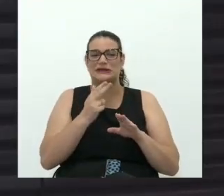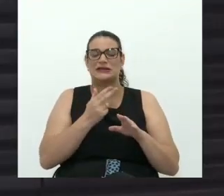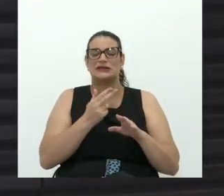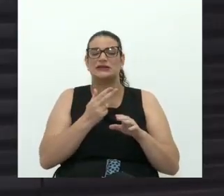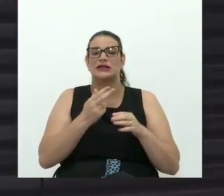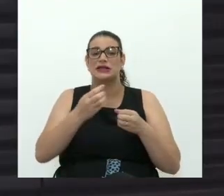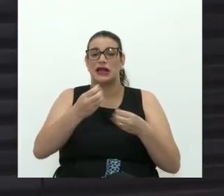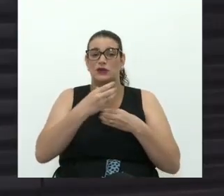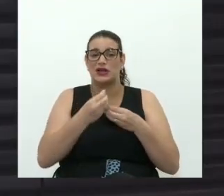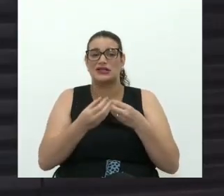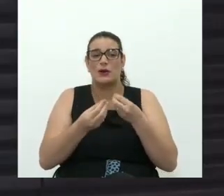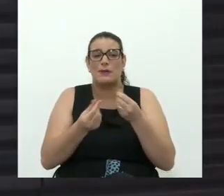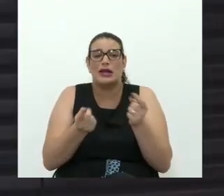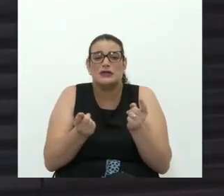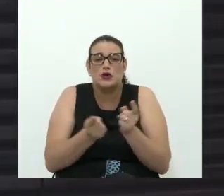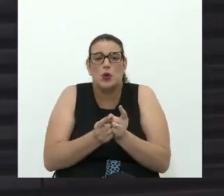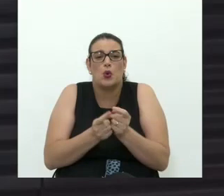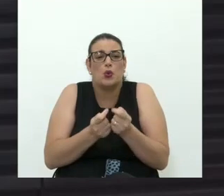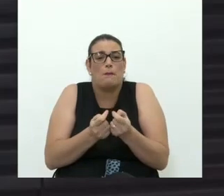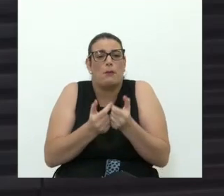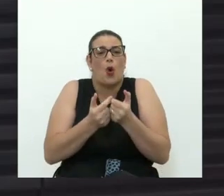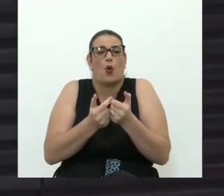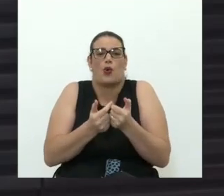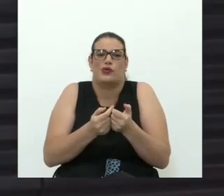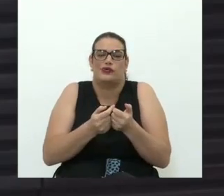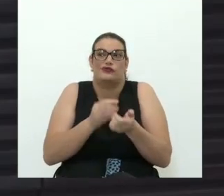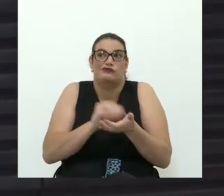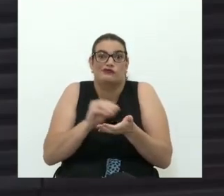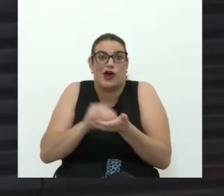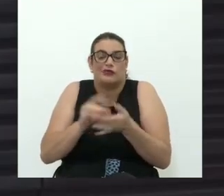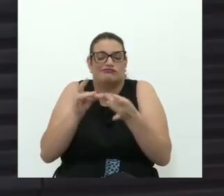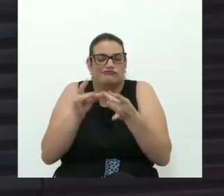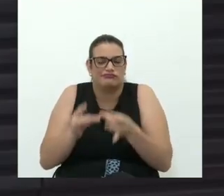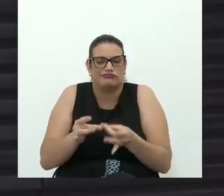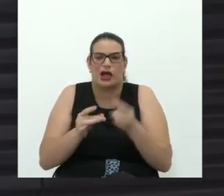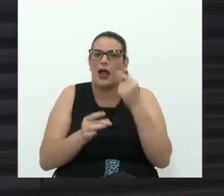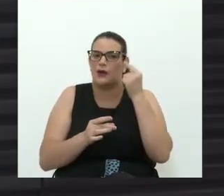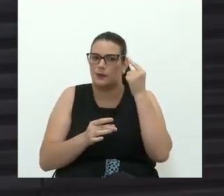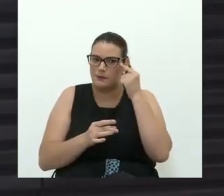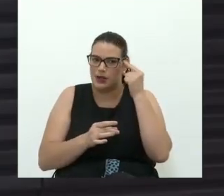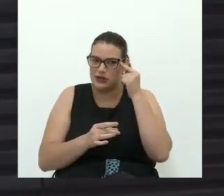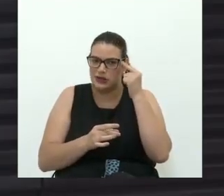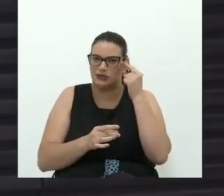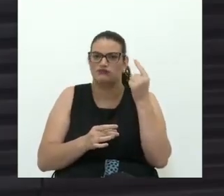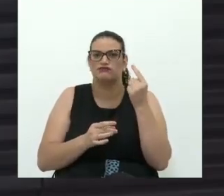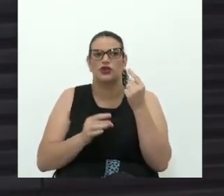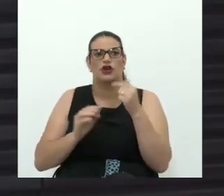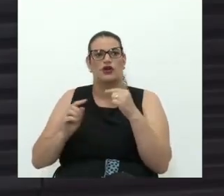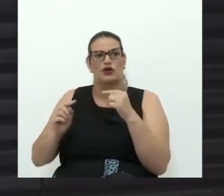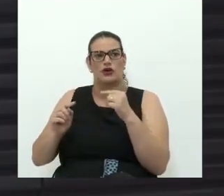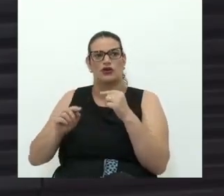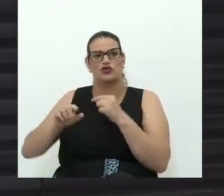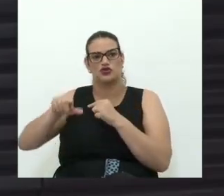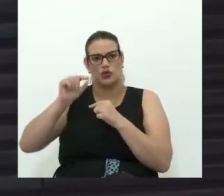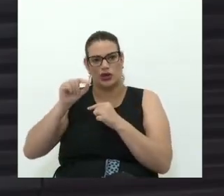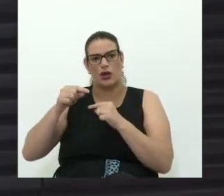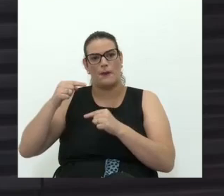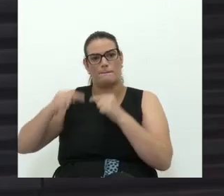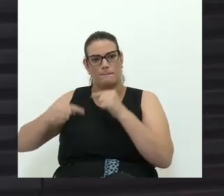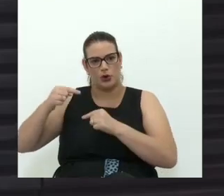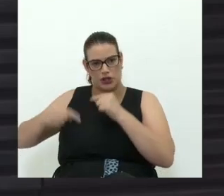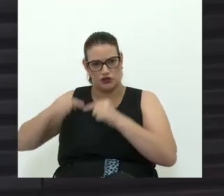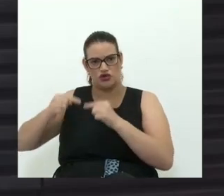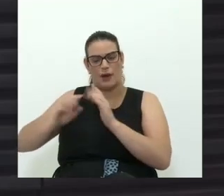para fora então eu decidi me engajar então ao invés de eu escolher a política partidária eu fui para a sociedade